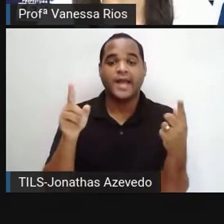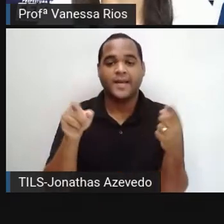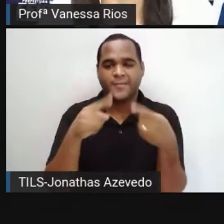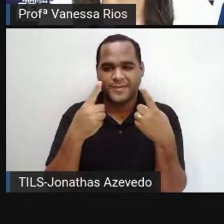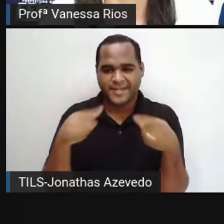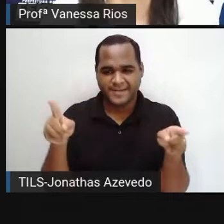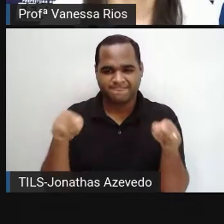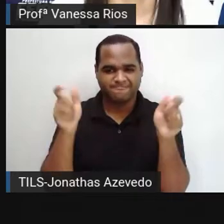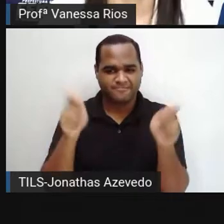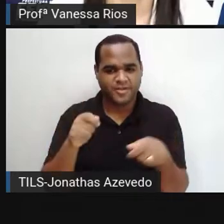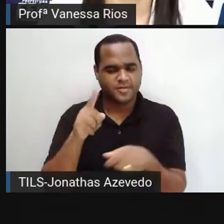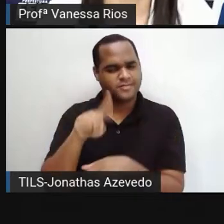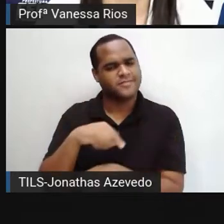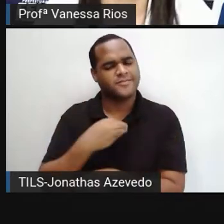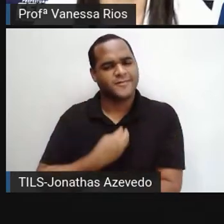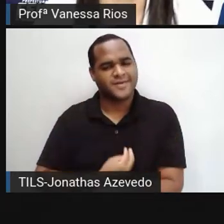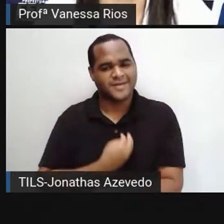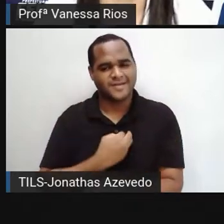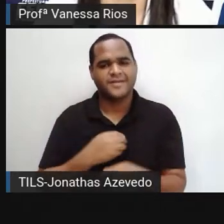quando a gente fala